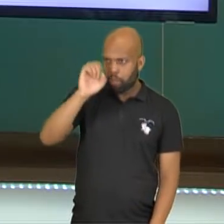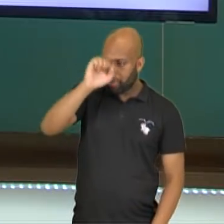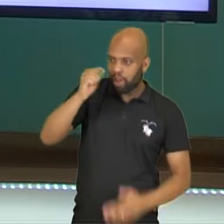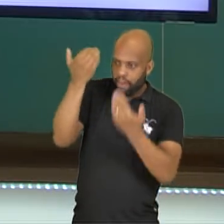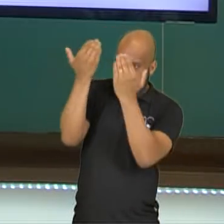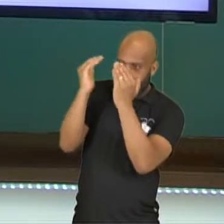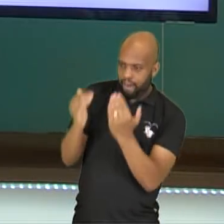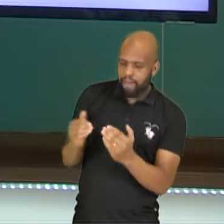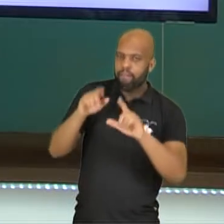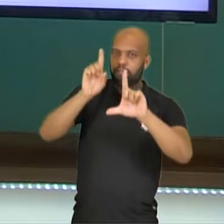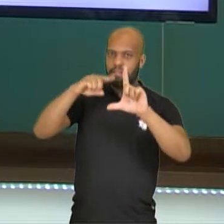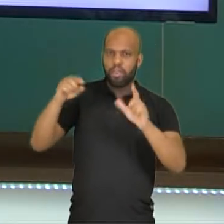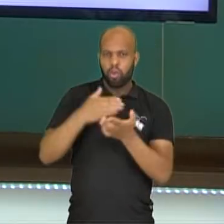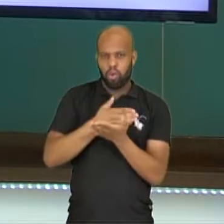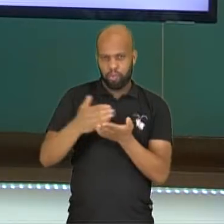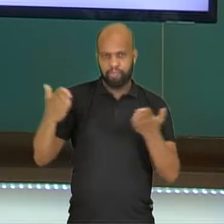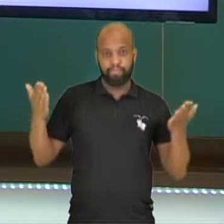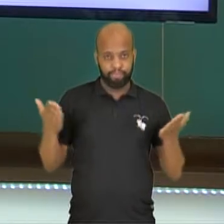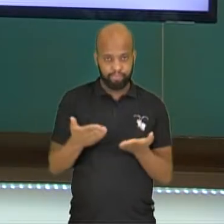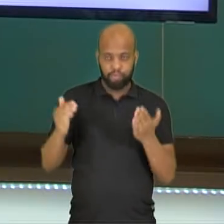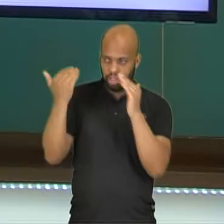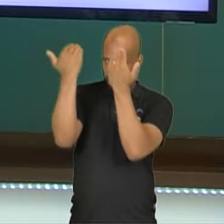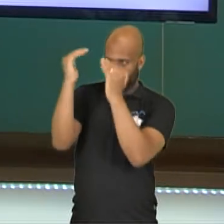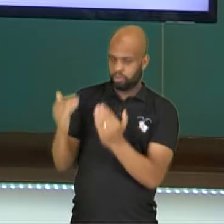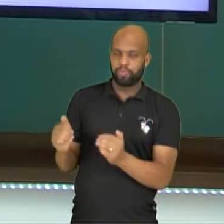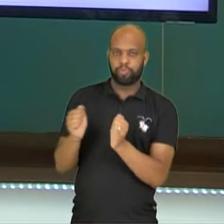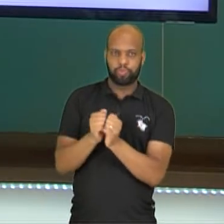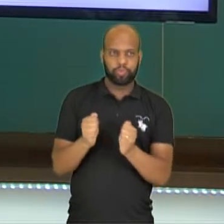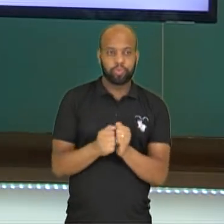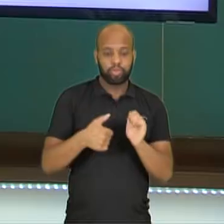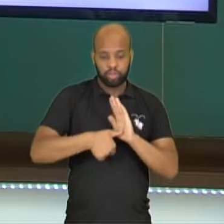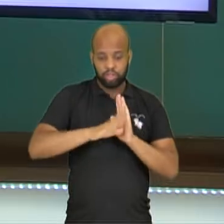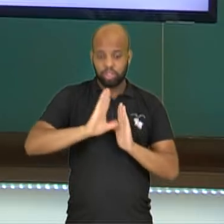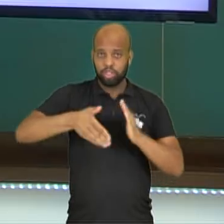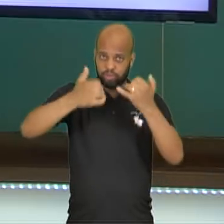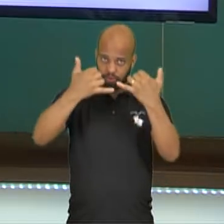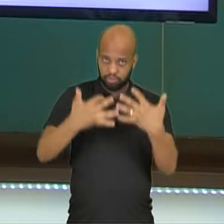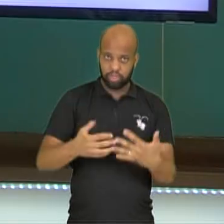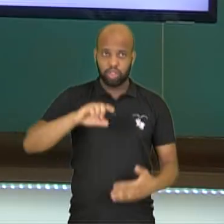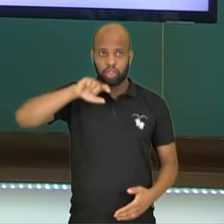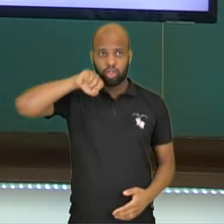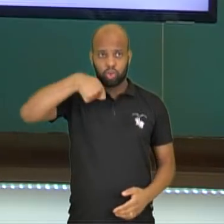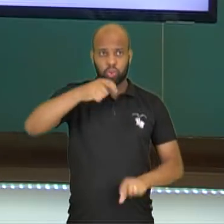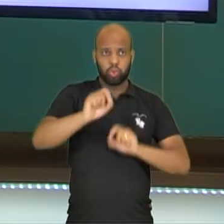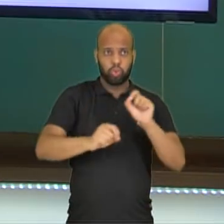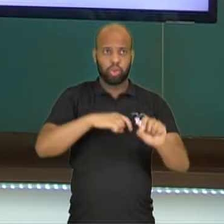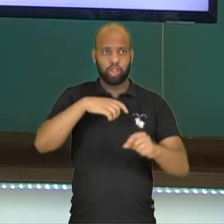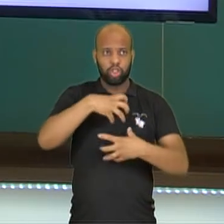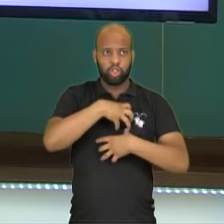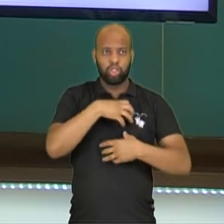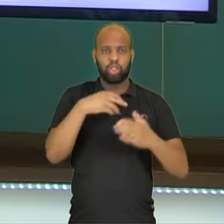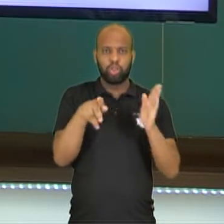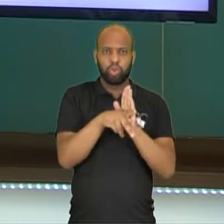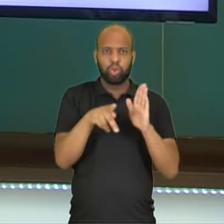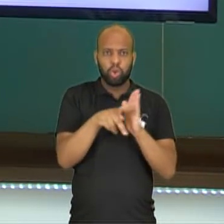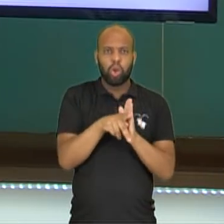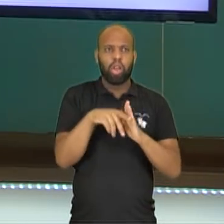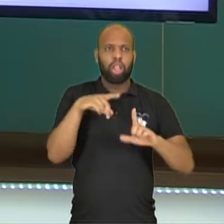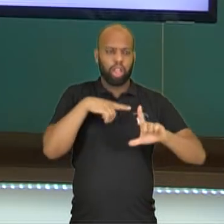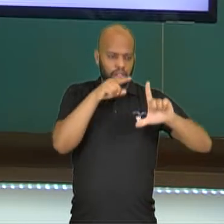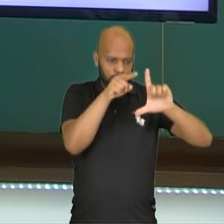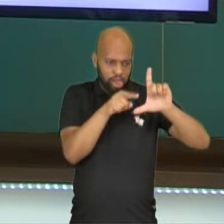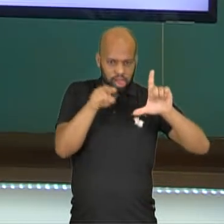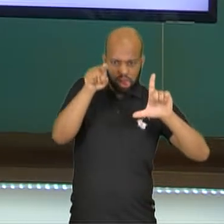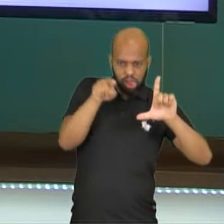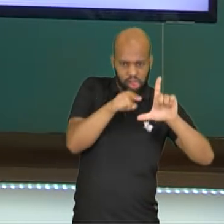Vamos começar, certo? Vamos começar a fazer essa análise aqui. Então eu tinha falado para vocês sobre a curva, né? Essa é uma curva bem acentuada, então o